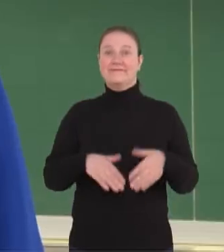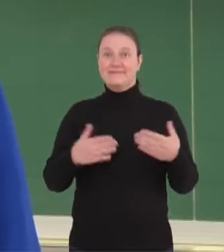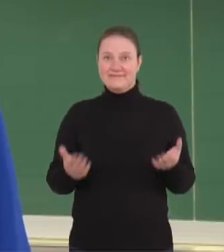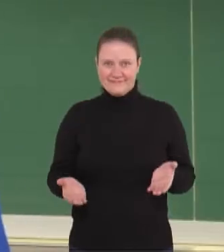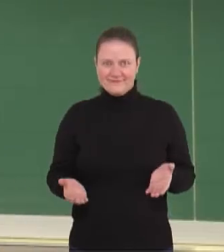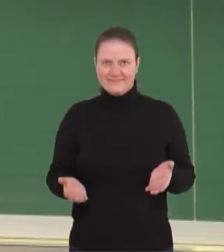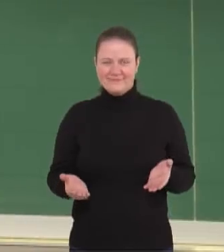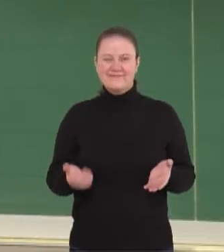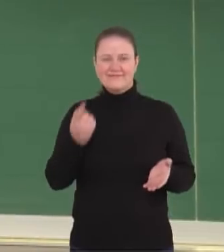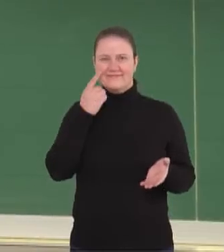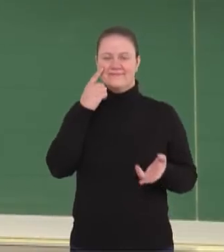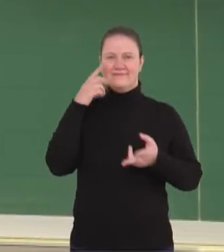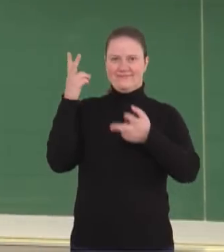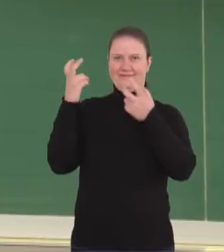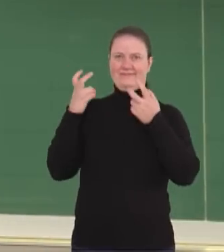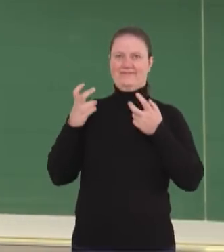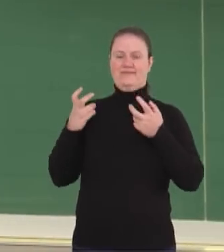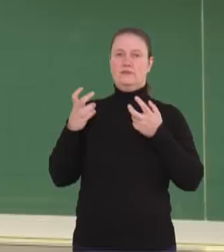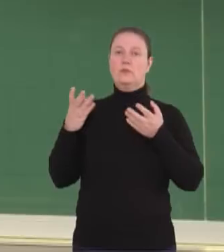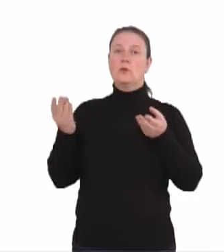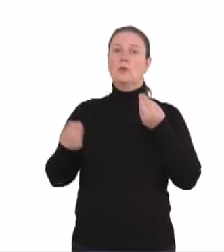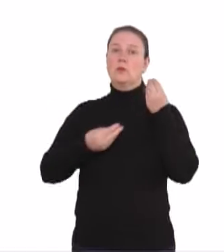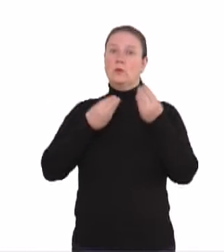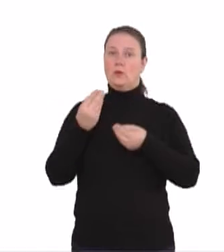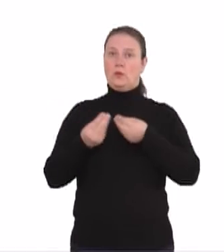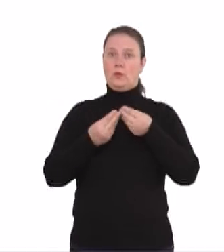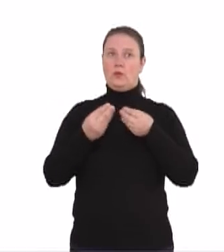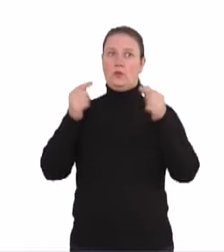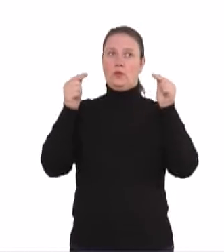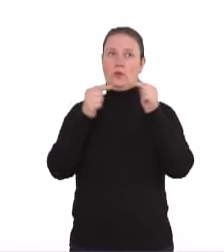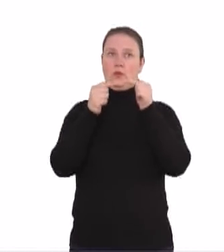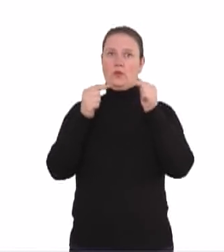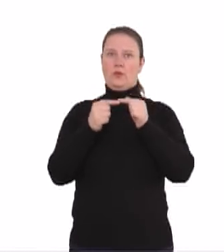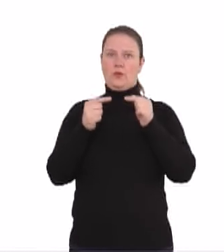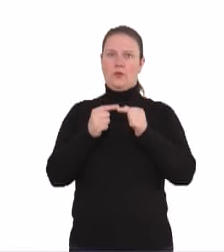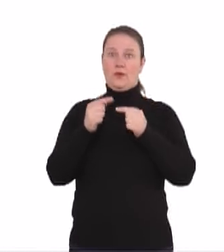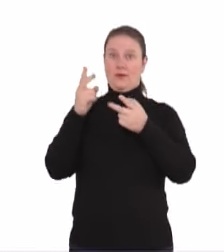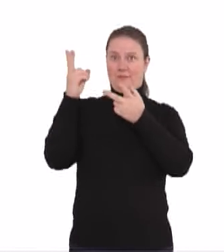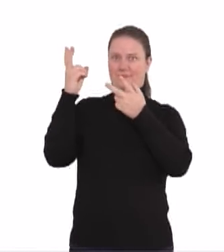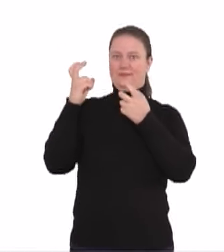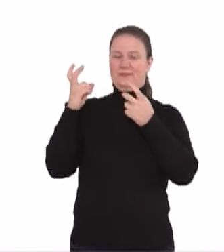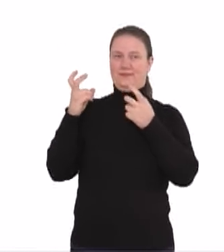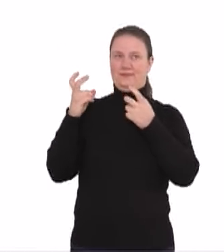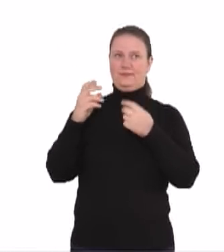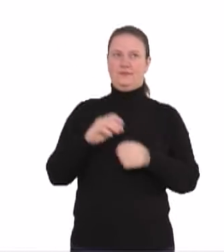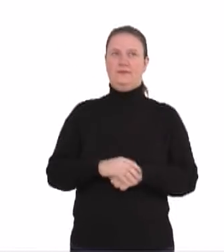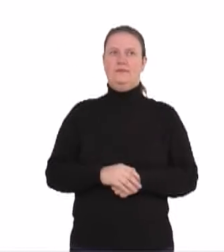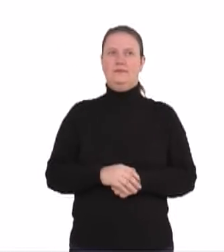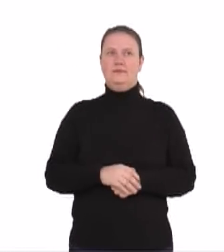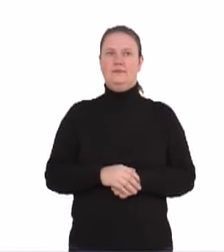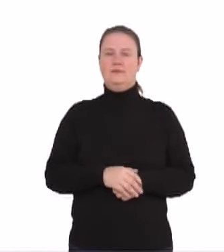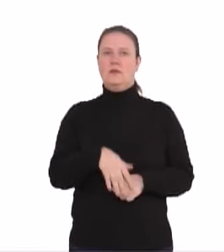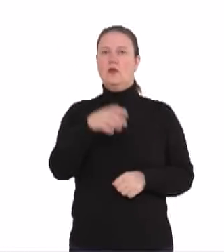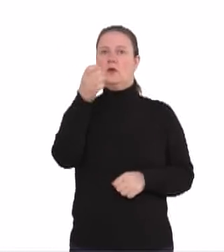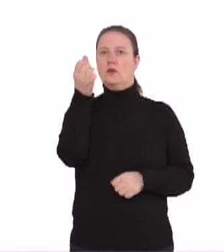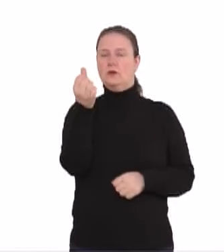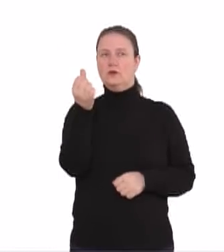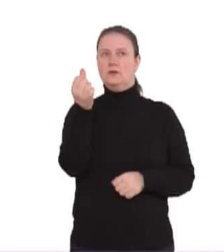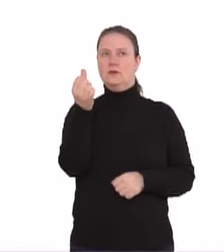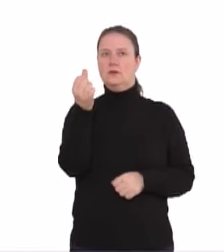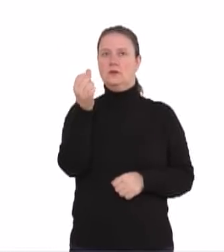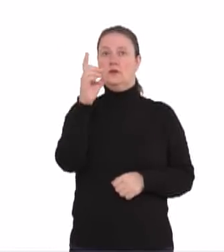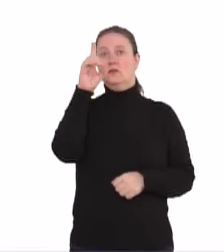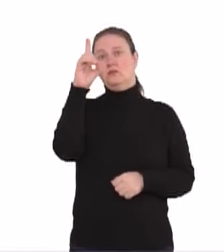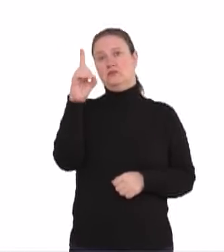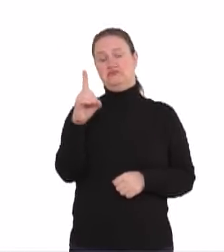Então, pessoal, vamos verificar aí como é que ficou. Então, acertou quem marcou lá, olha. O 6, Uru, deus de